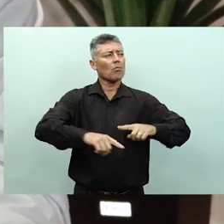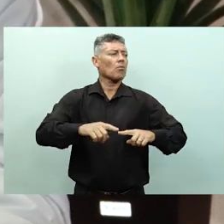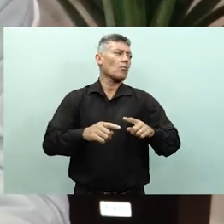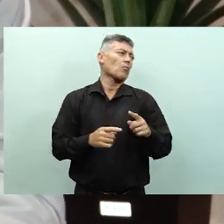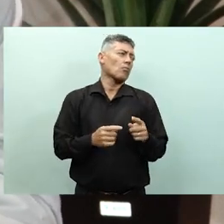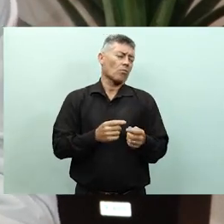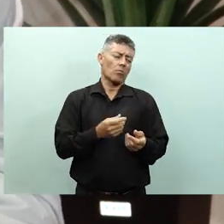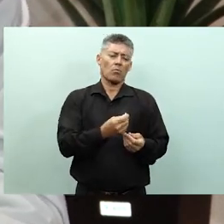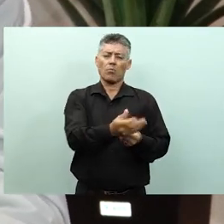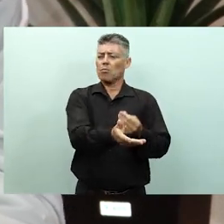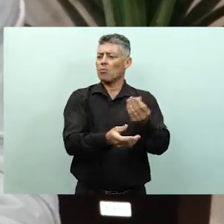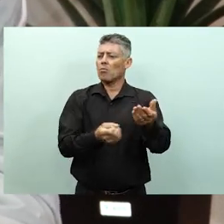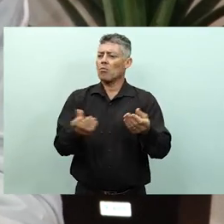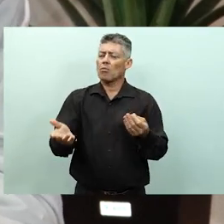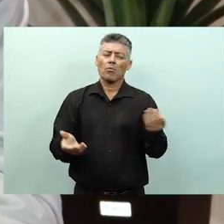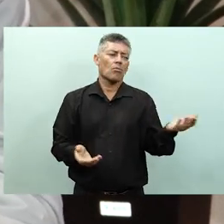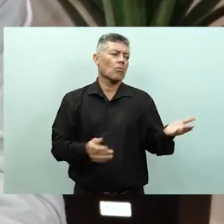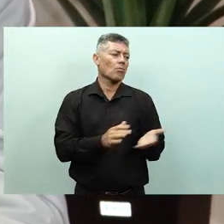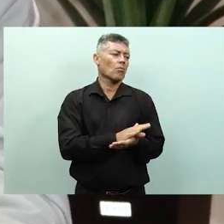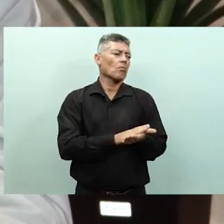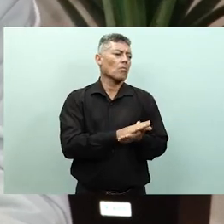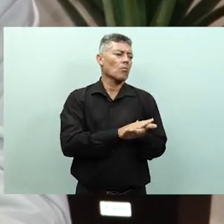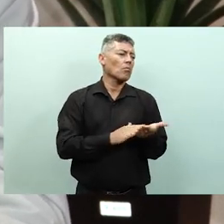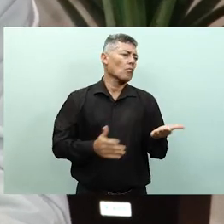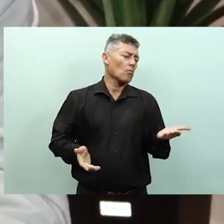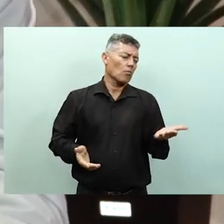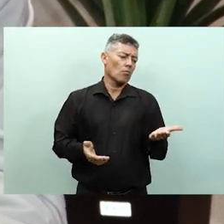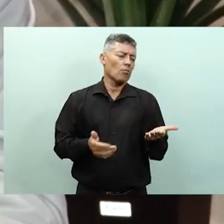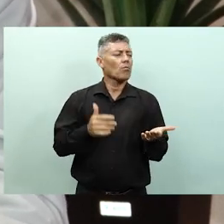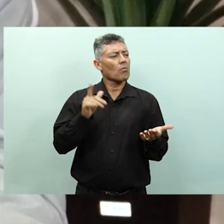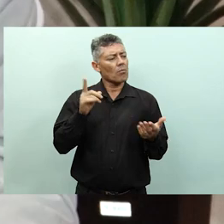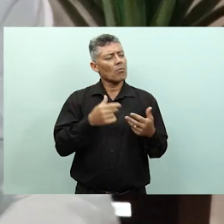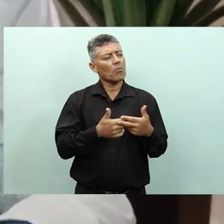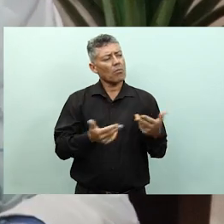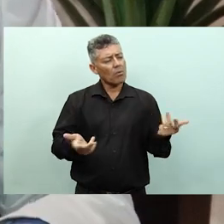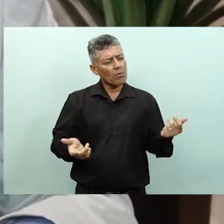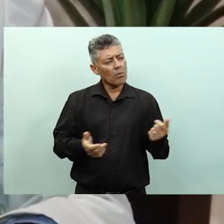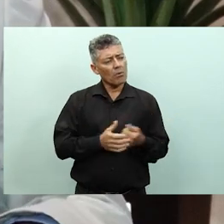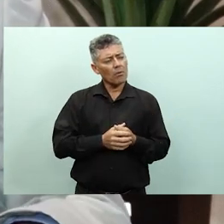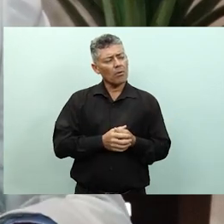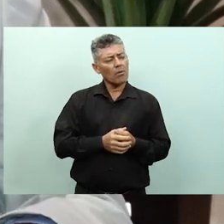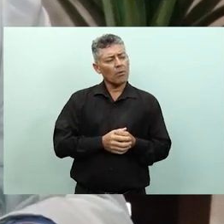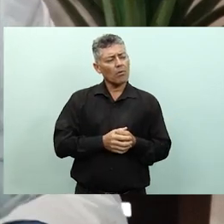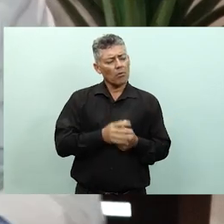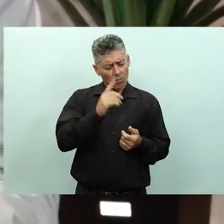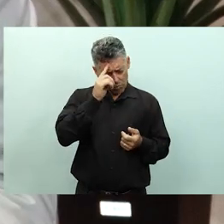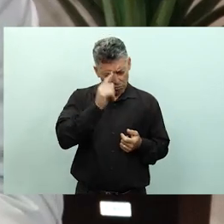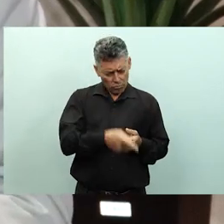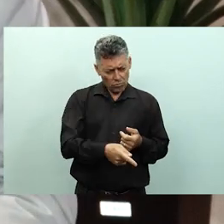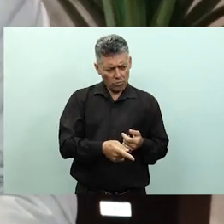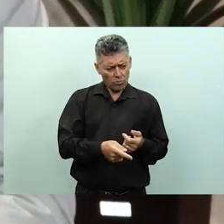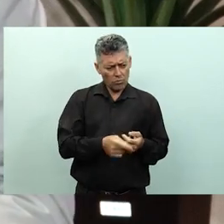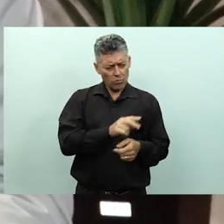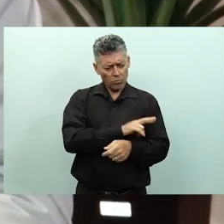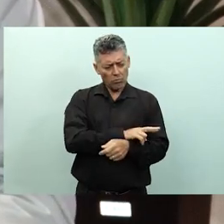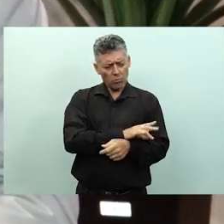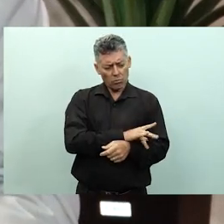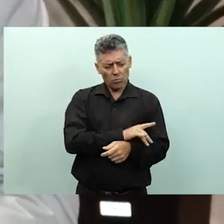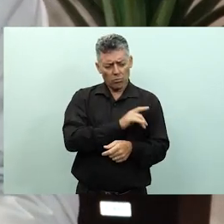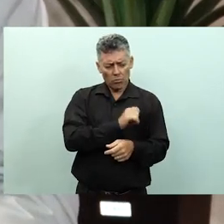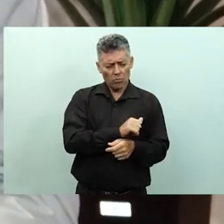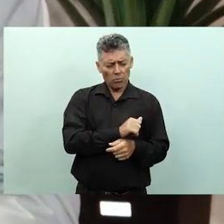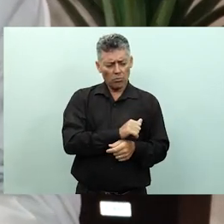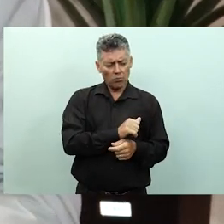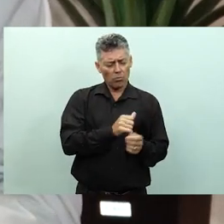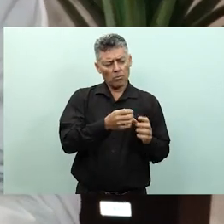comandava, ela não delegava a ninguém. Ela comandava e outra coisa. Uma ordem, uma determinação de